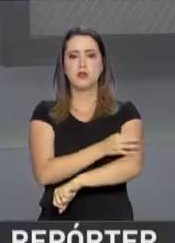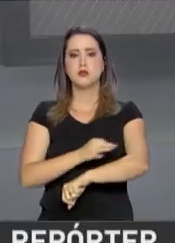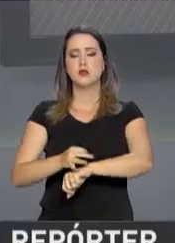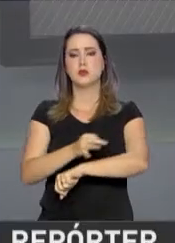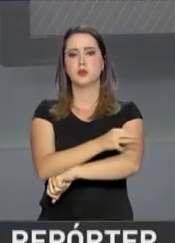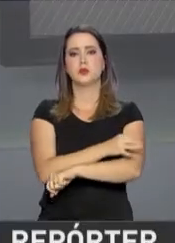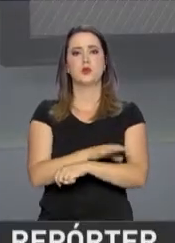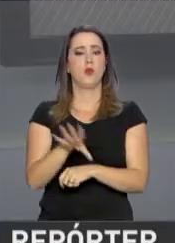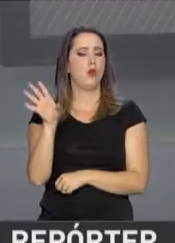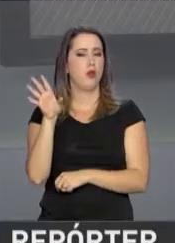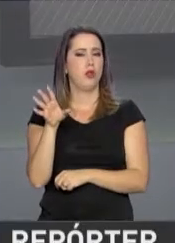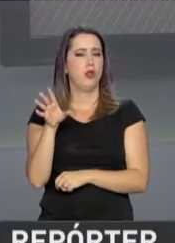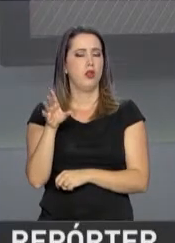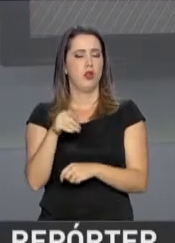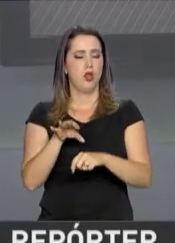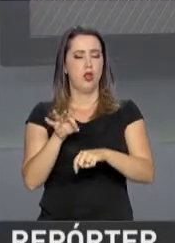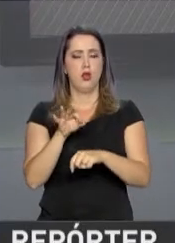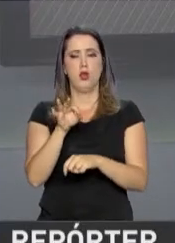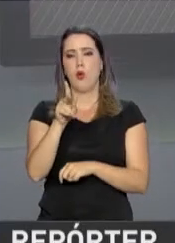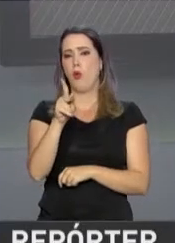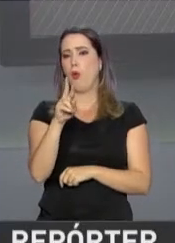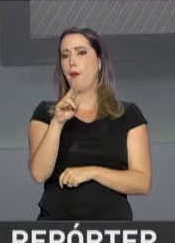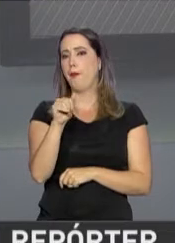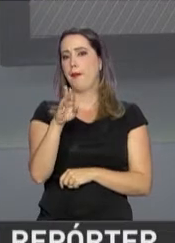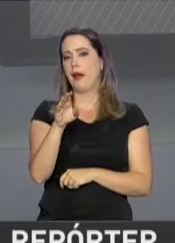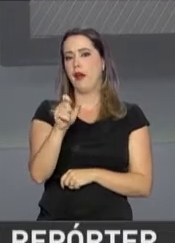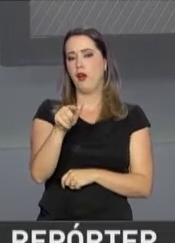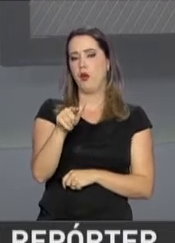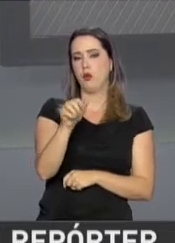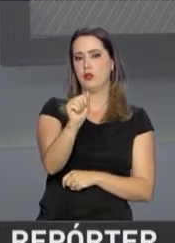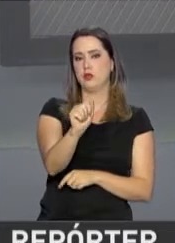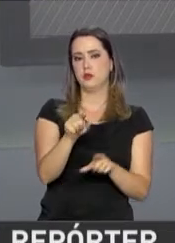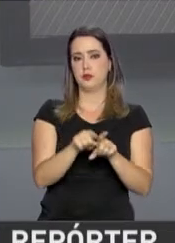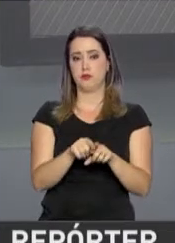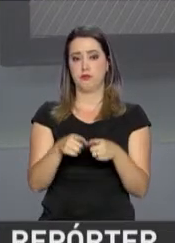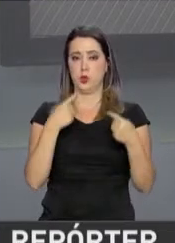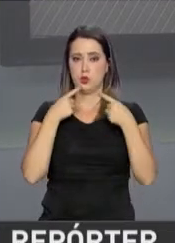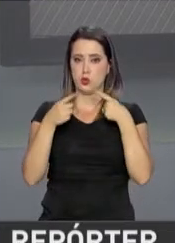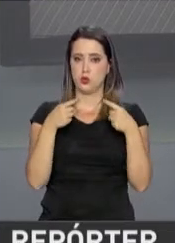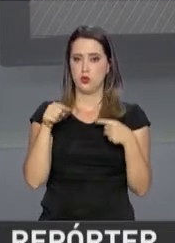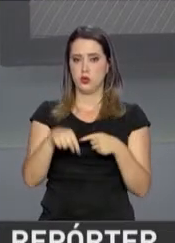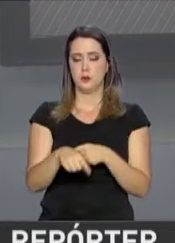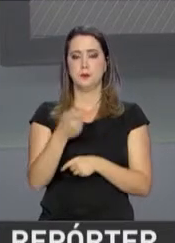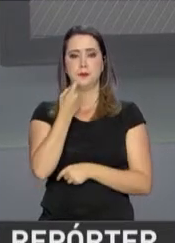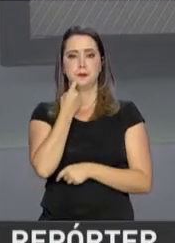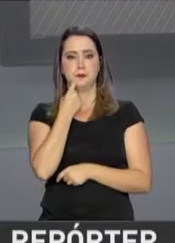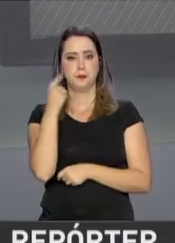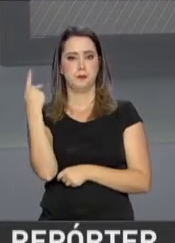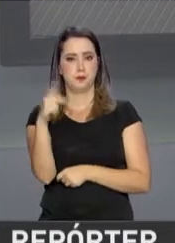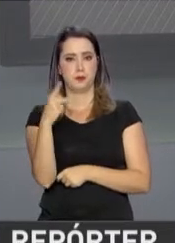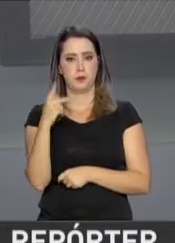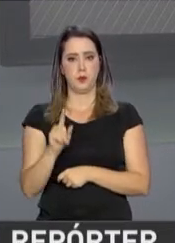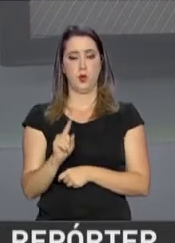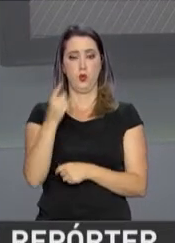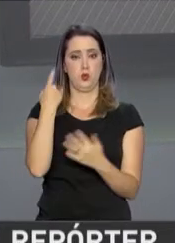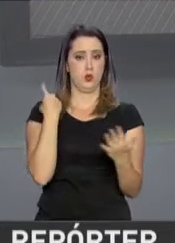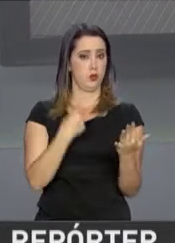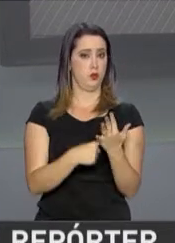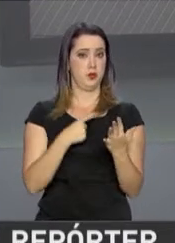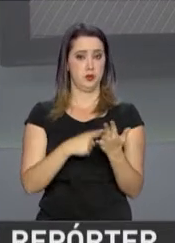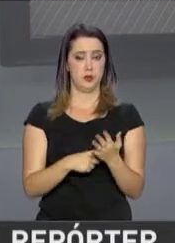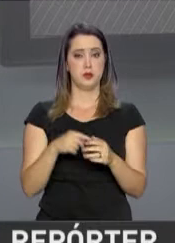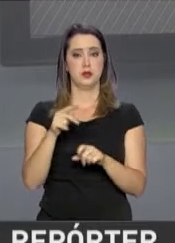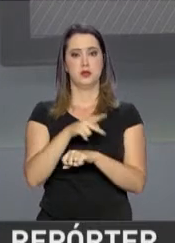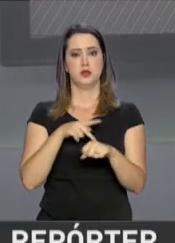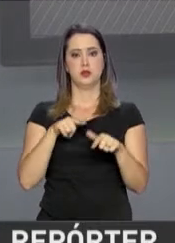medidas foram discutidas nesta sexta feira em reunião de ministros de saúde em assunção no paraguai um dos principais compromissos é que